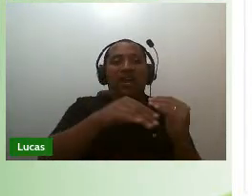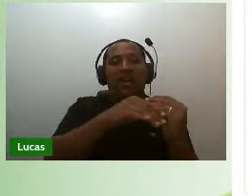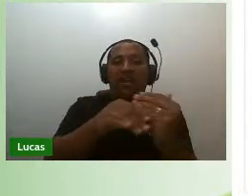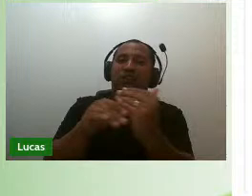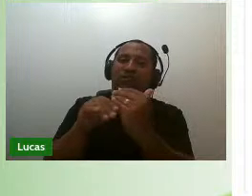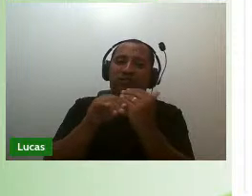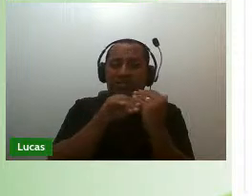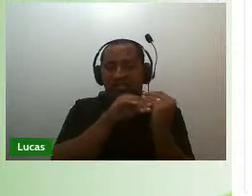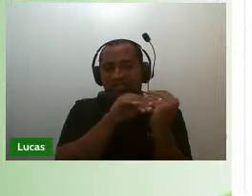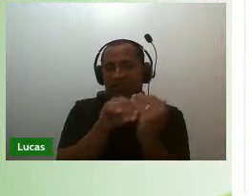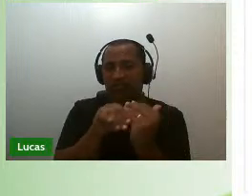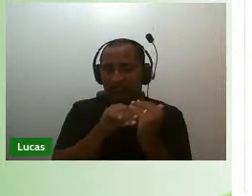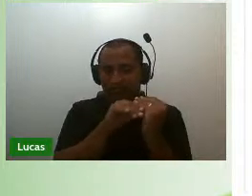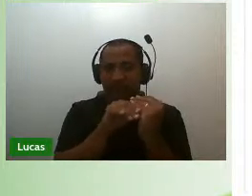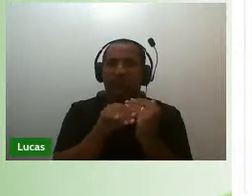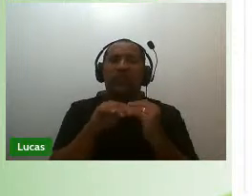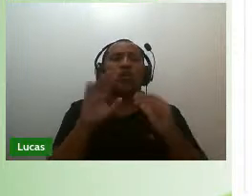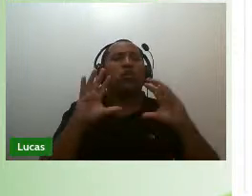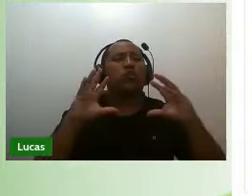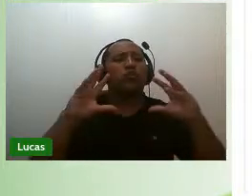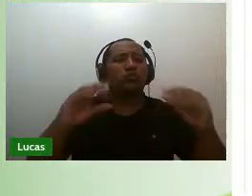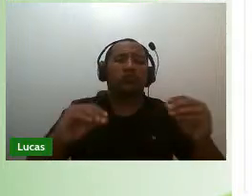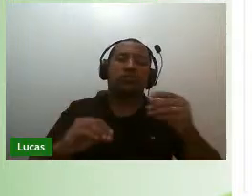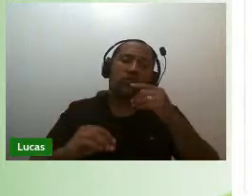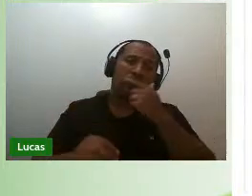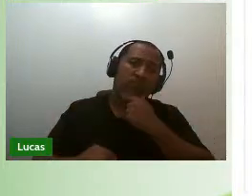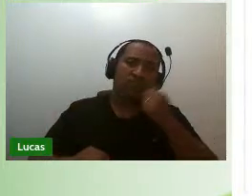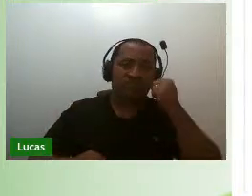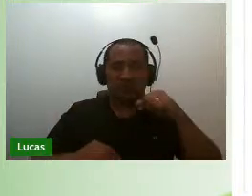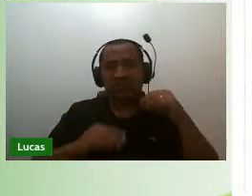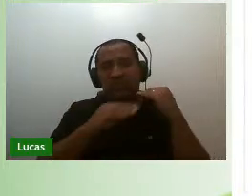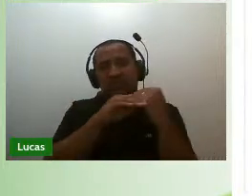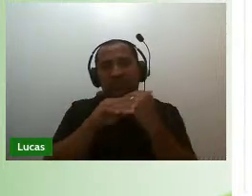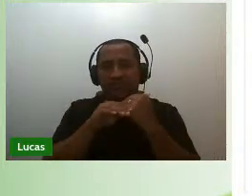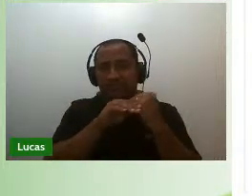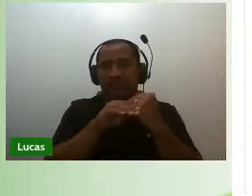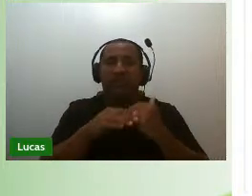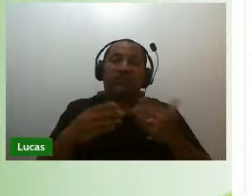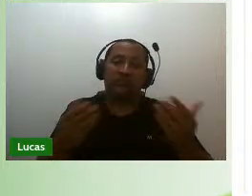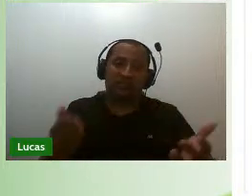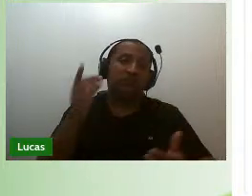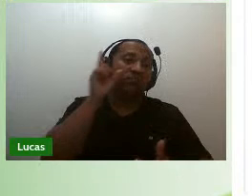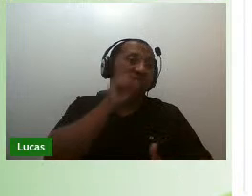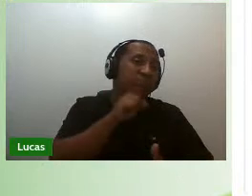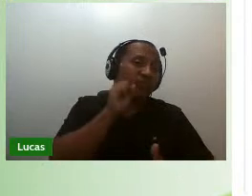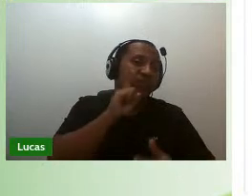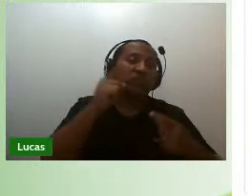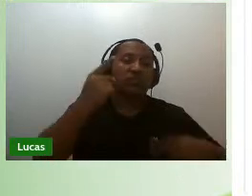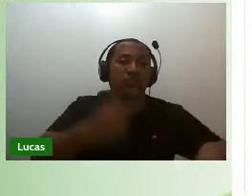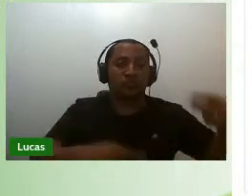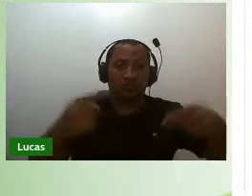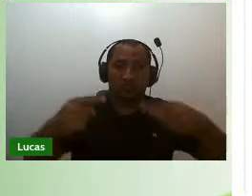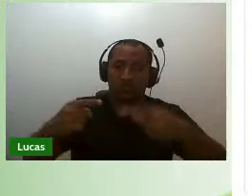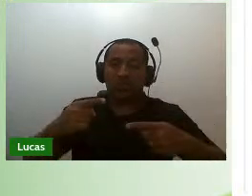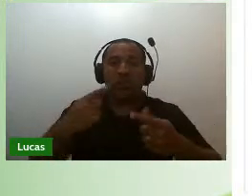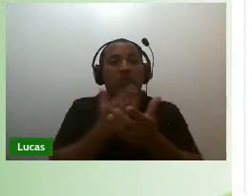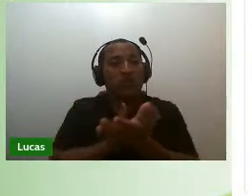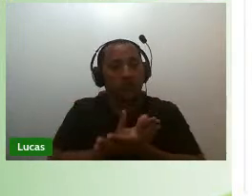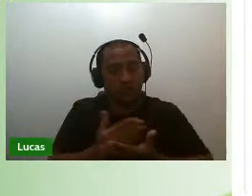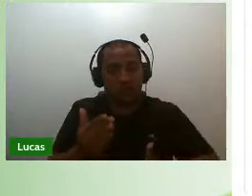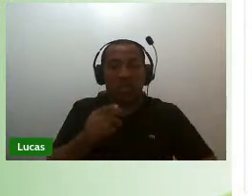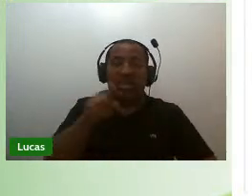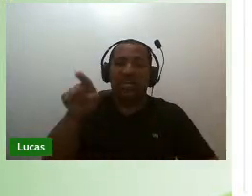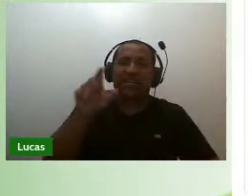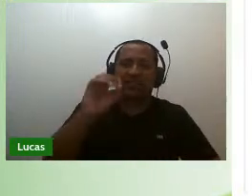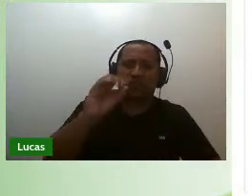de oportunidades para todos, para todas. Então, nos Estados Unidos, essa discussão ela começou e Barack Obama trouxe,